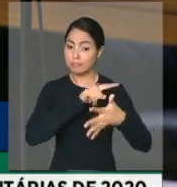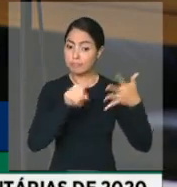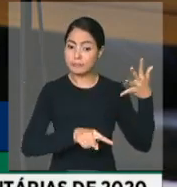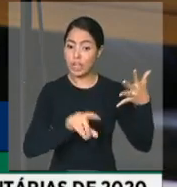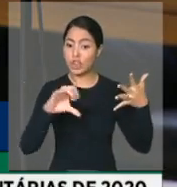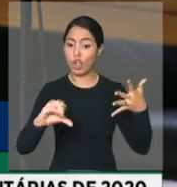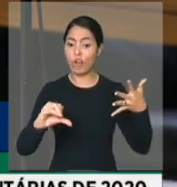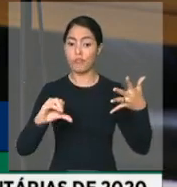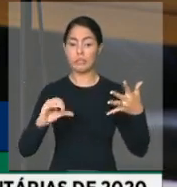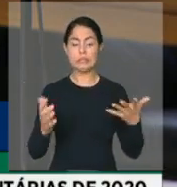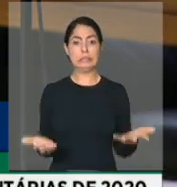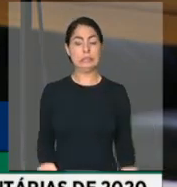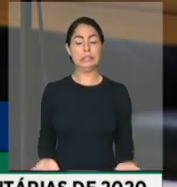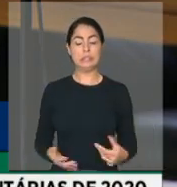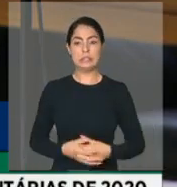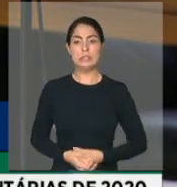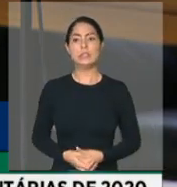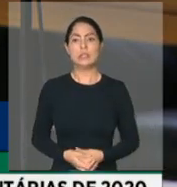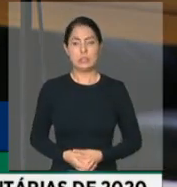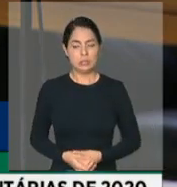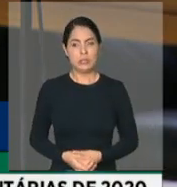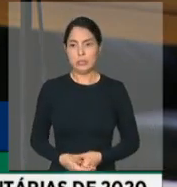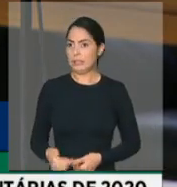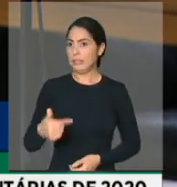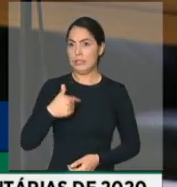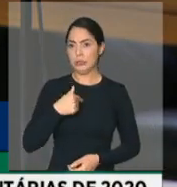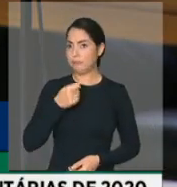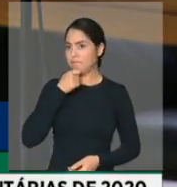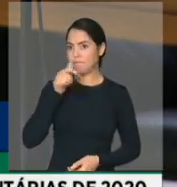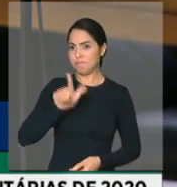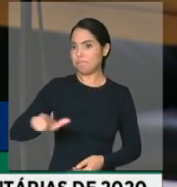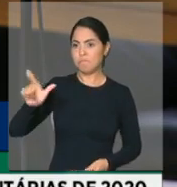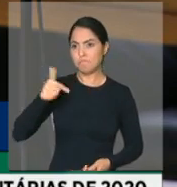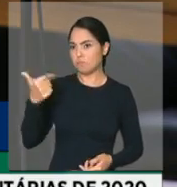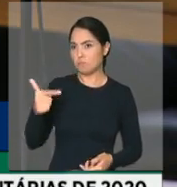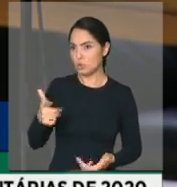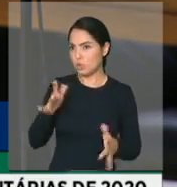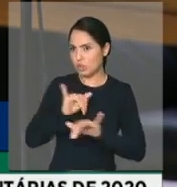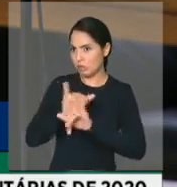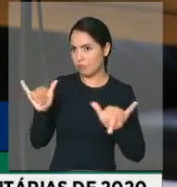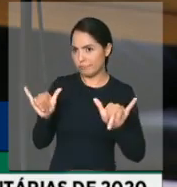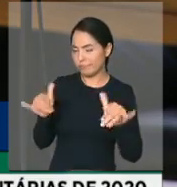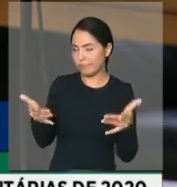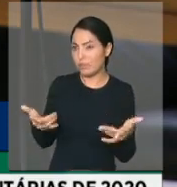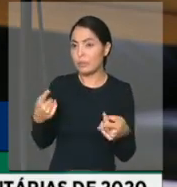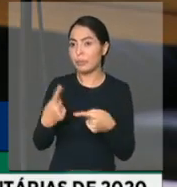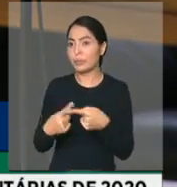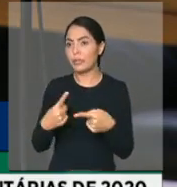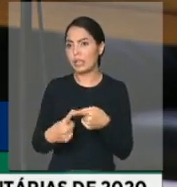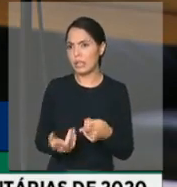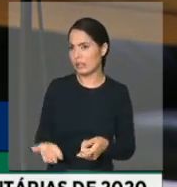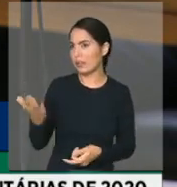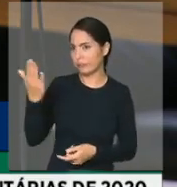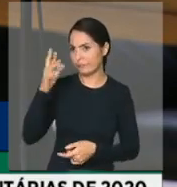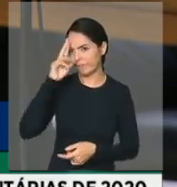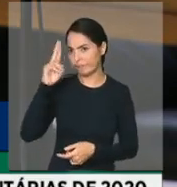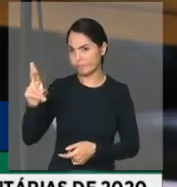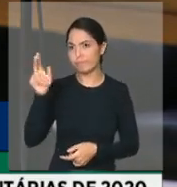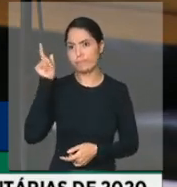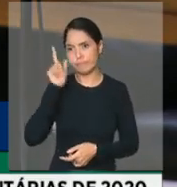E eu, obviamente, não tinha feito uma questão de ordem nesse sentido, porque, embora o senhor tenha